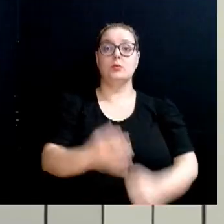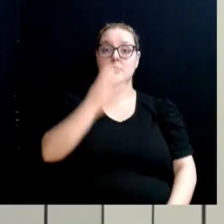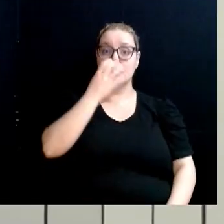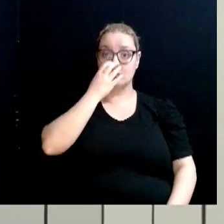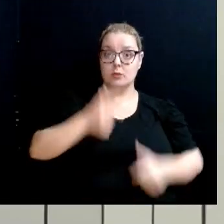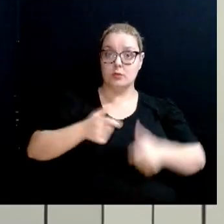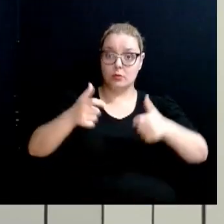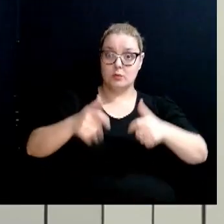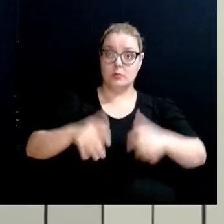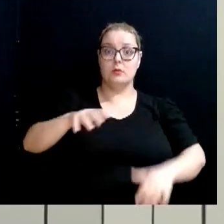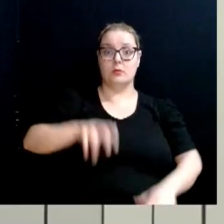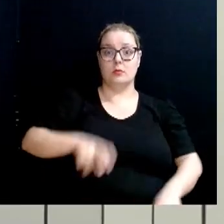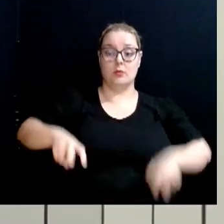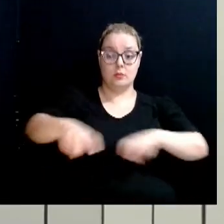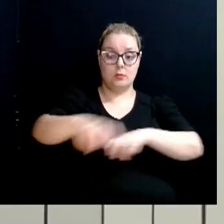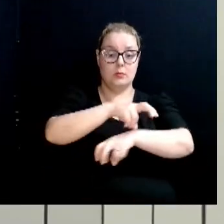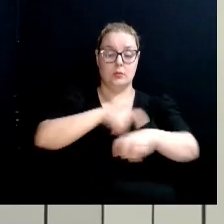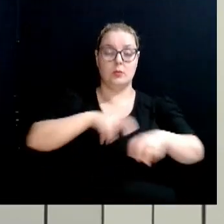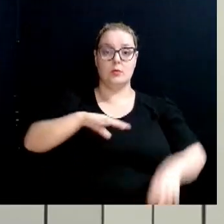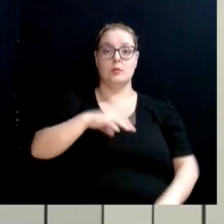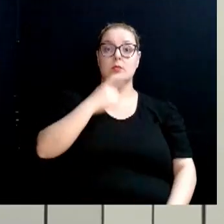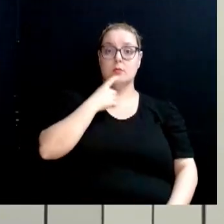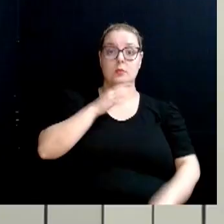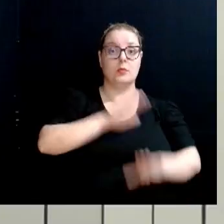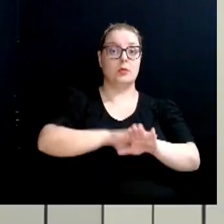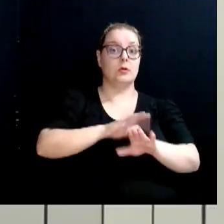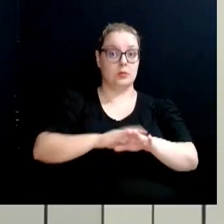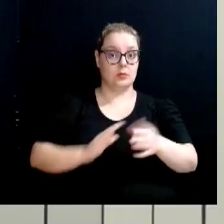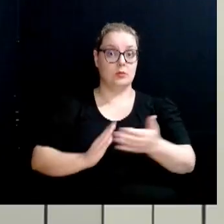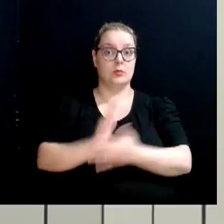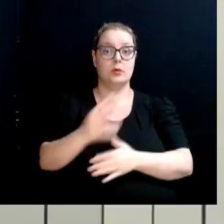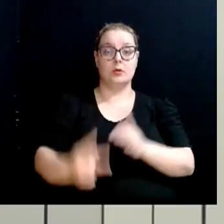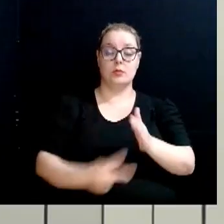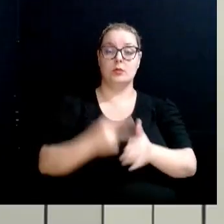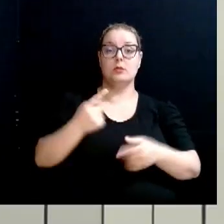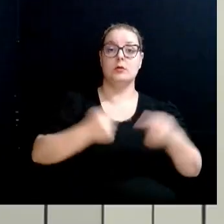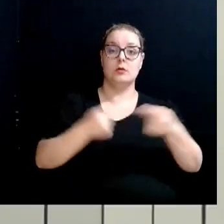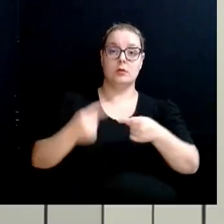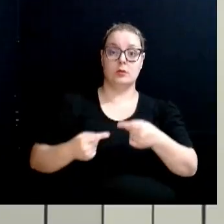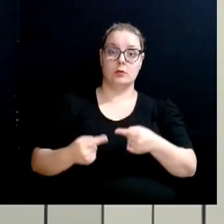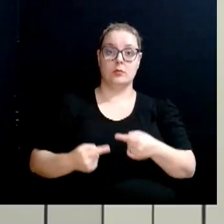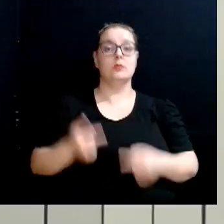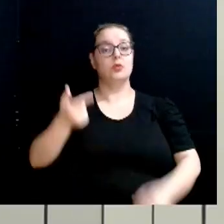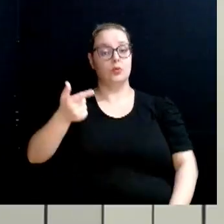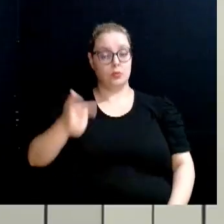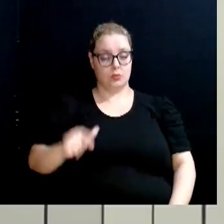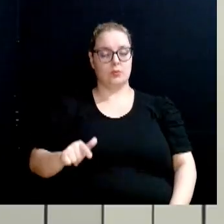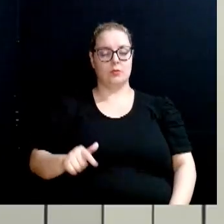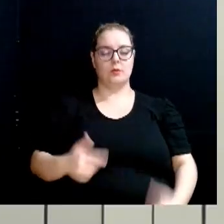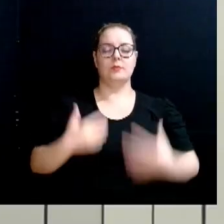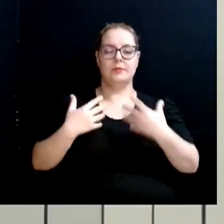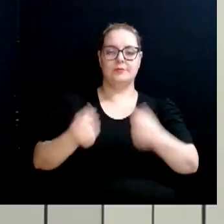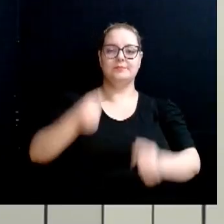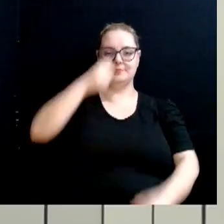pela cidade. A medida foi aprovada em segunda discussão e segue agora para a sanção do